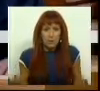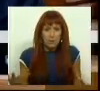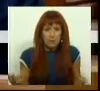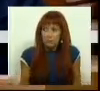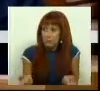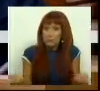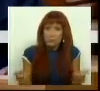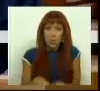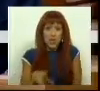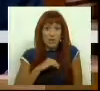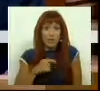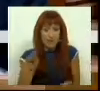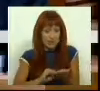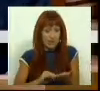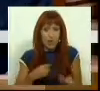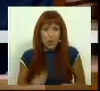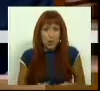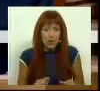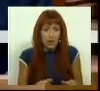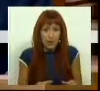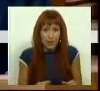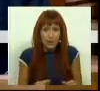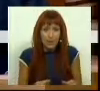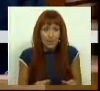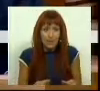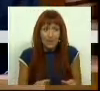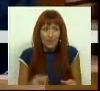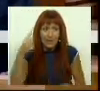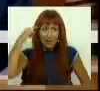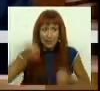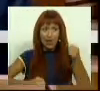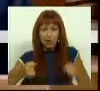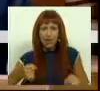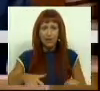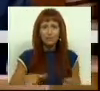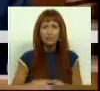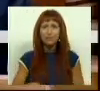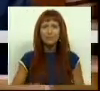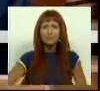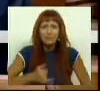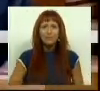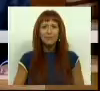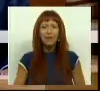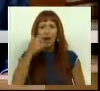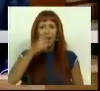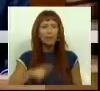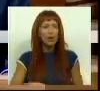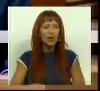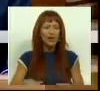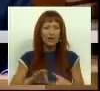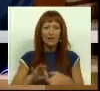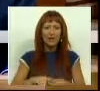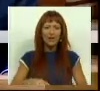Já nem um prémio de literatura consegue entregar. Numa teimosia assustadora, o Governo ignora os reparos do